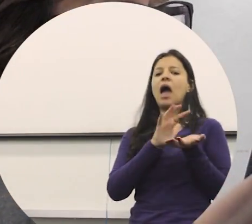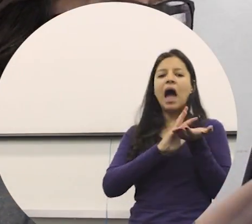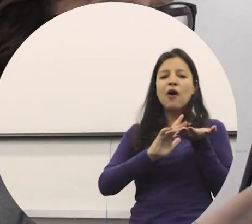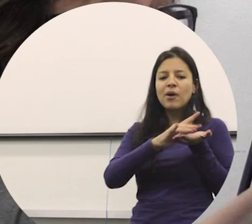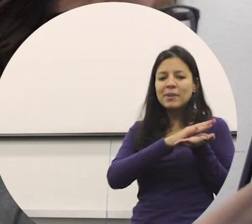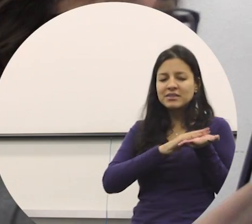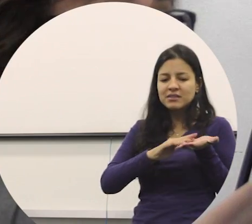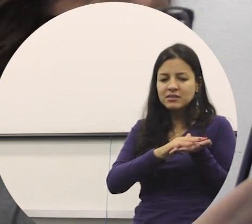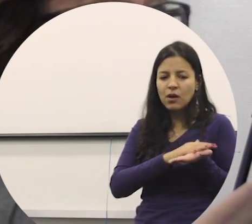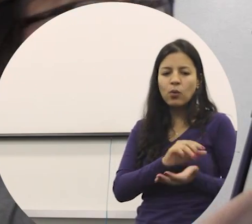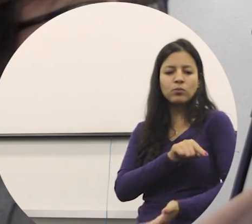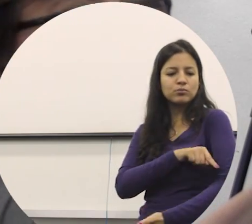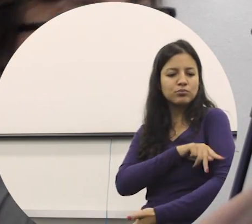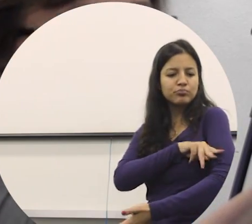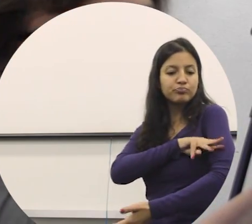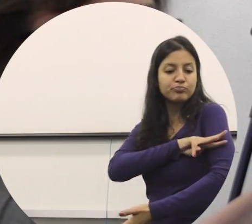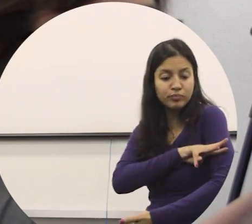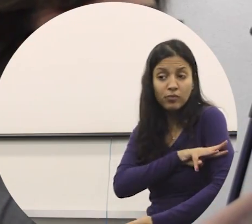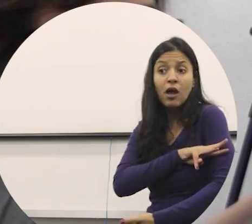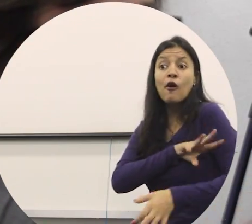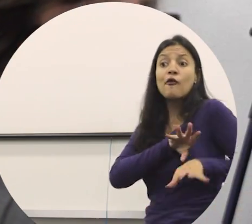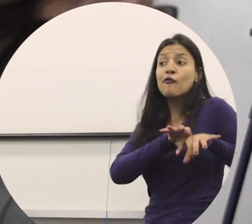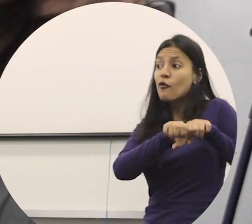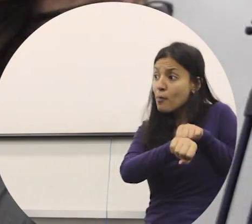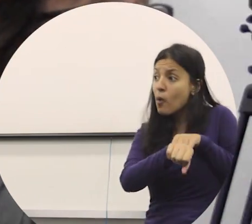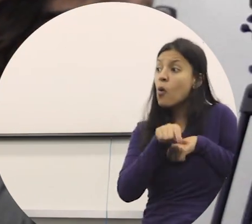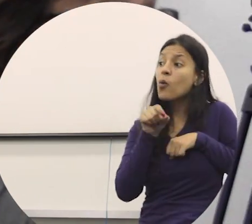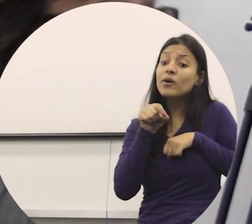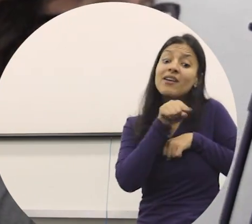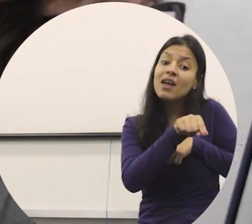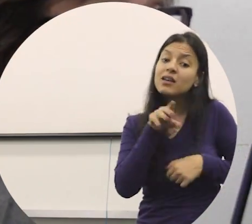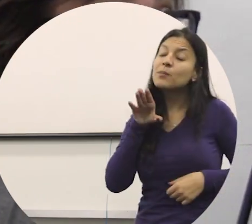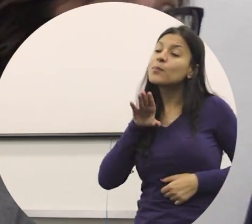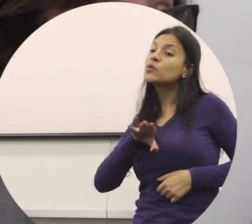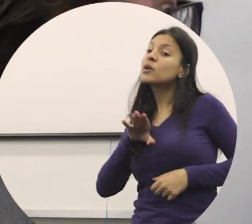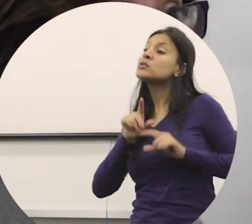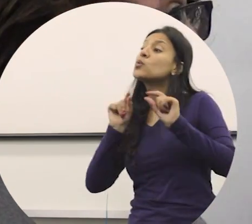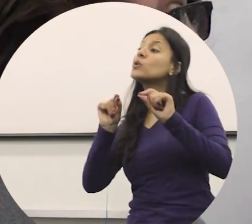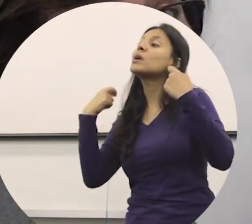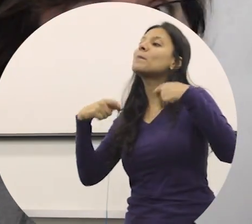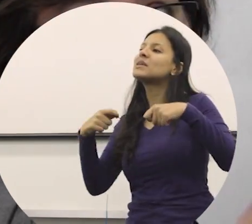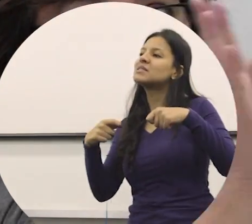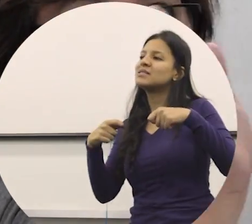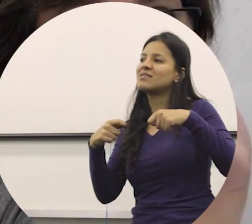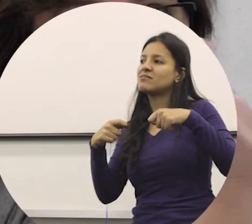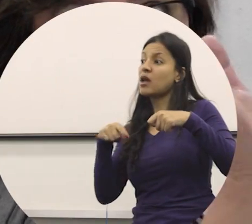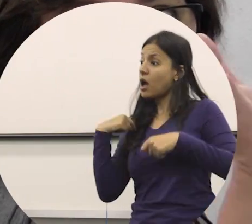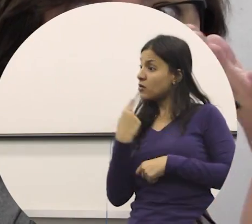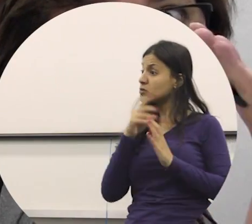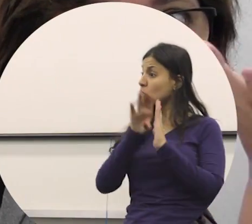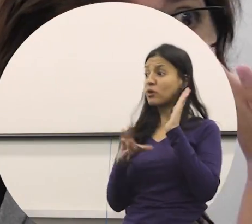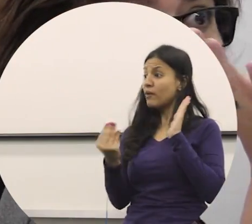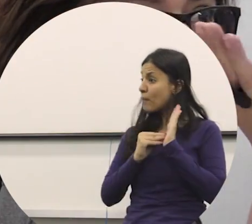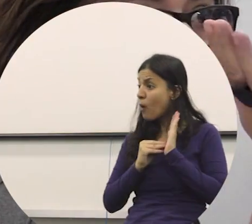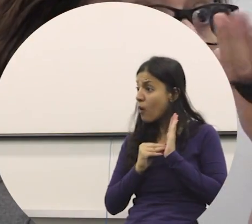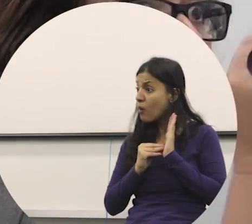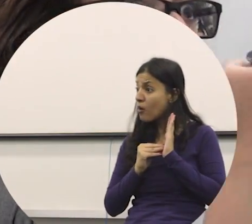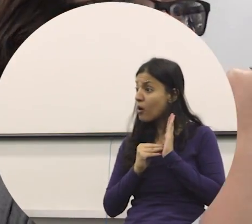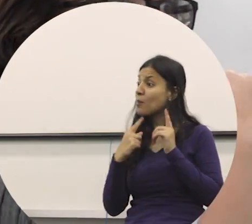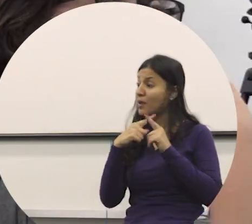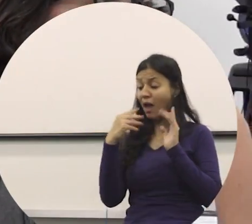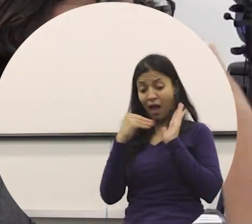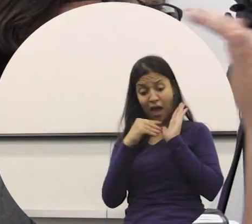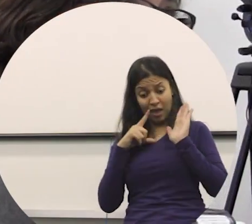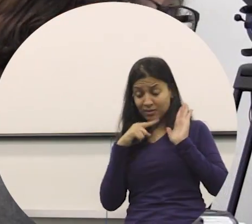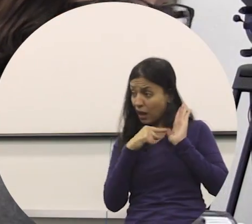alfabetização, vai dominar em língua portuguesa. Porque isso é o que vai balizar, por exemplo, o trabalho deles lá na avaliação. E